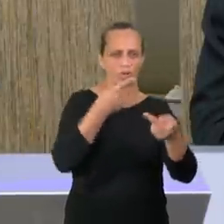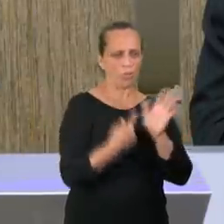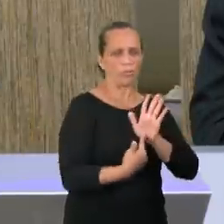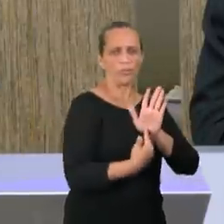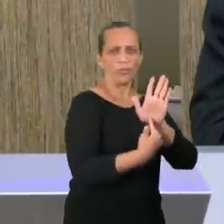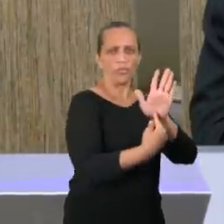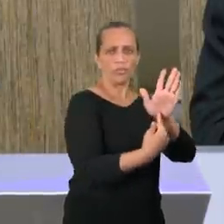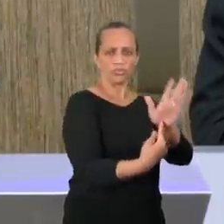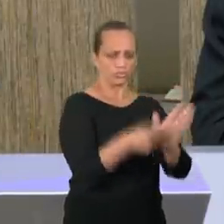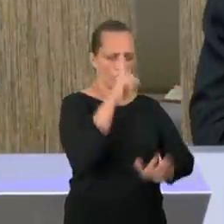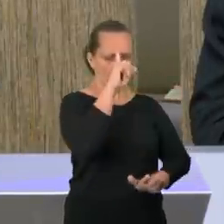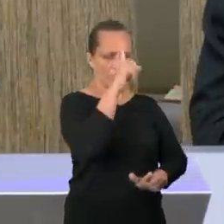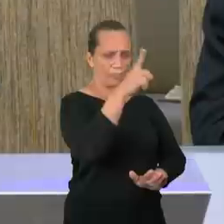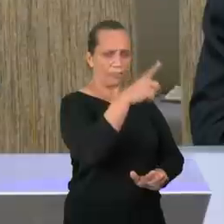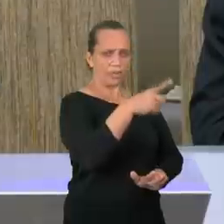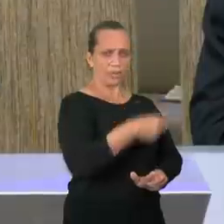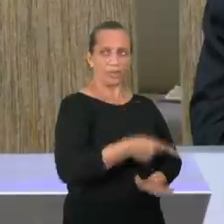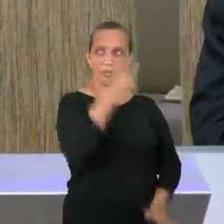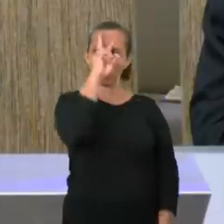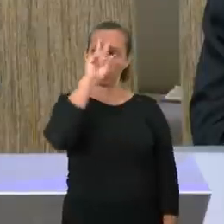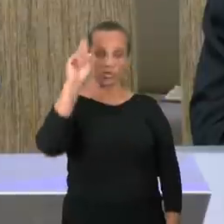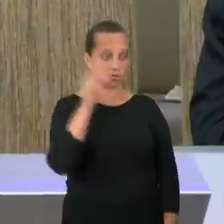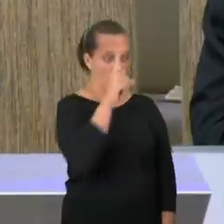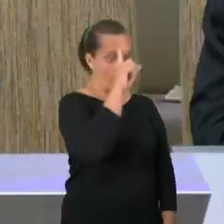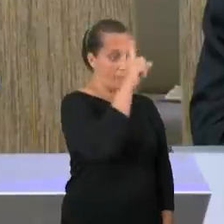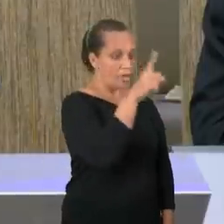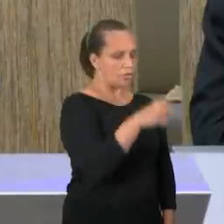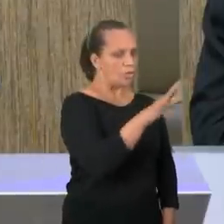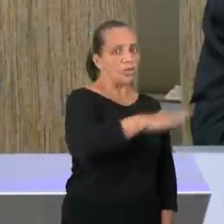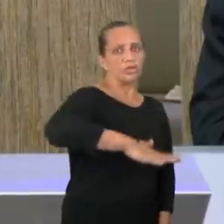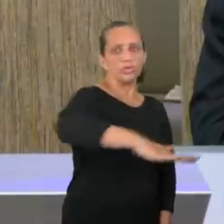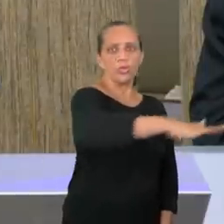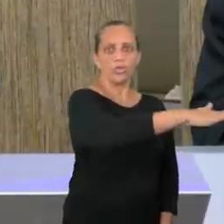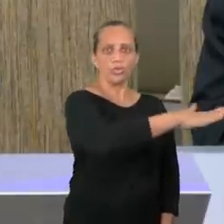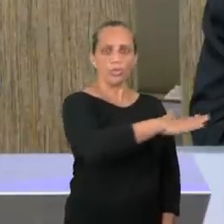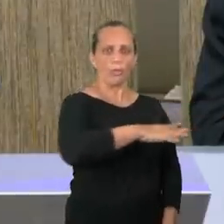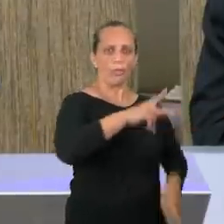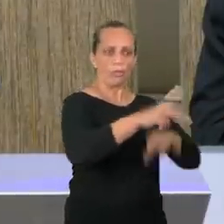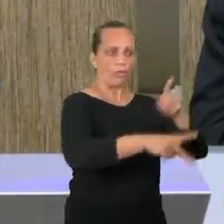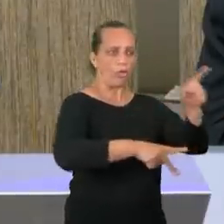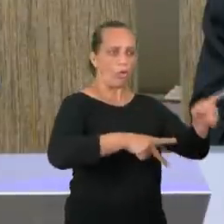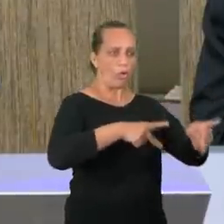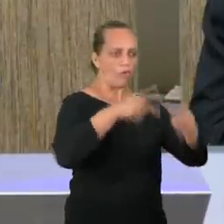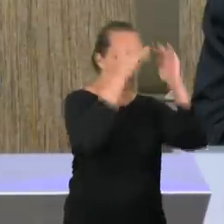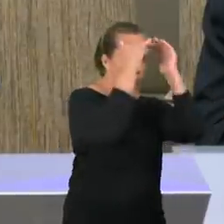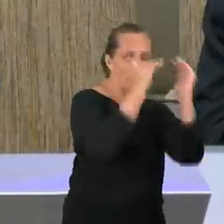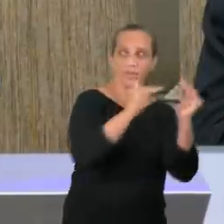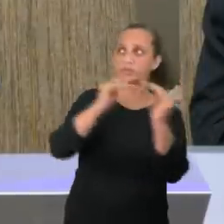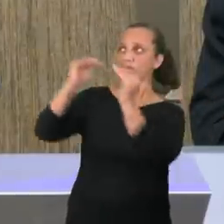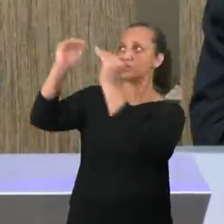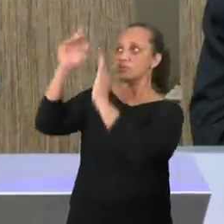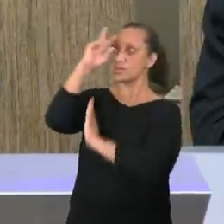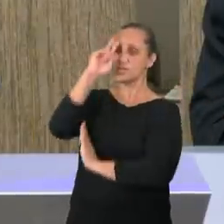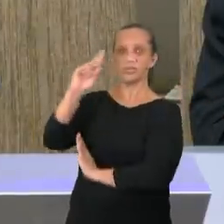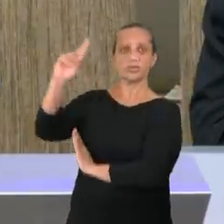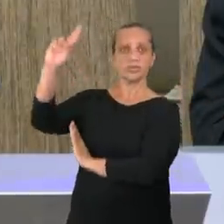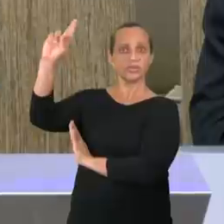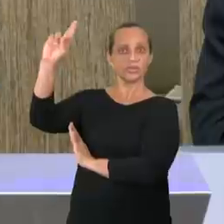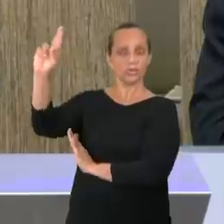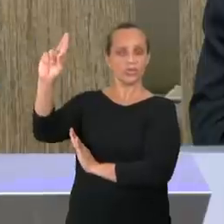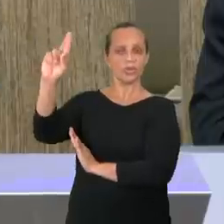que o Senhor ordenou, que eles servissem ao Senhor, que obedecessem de todo o coração, que está